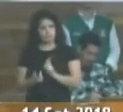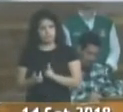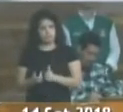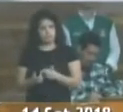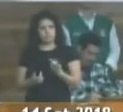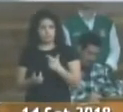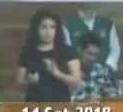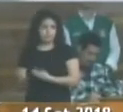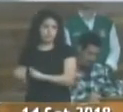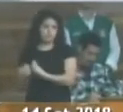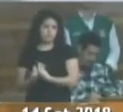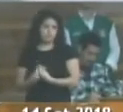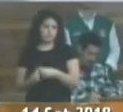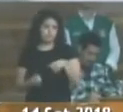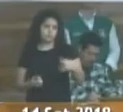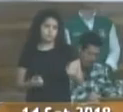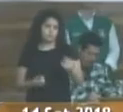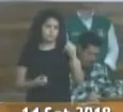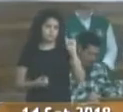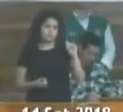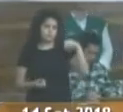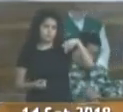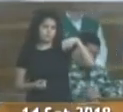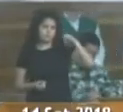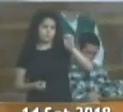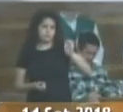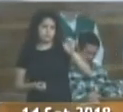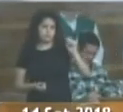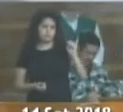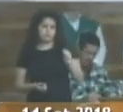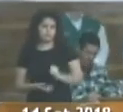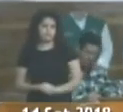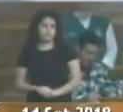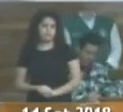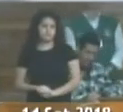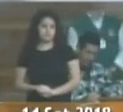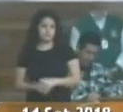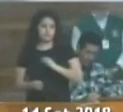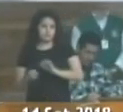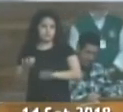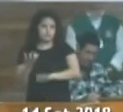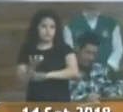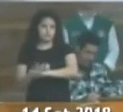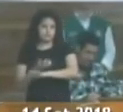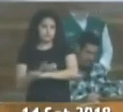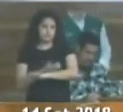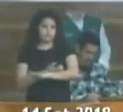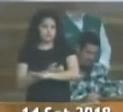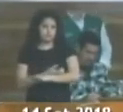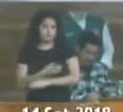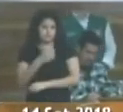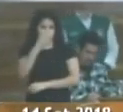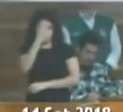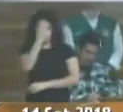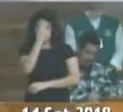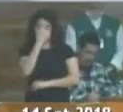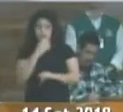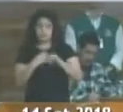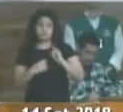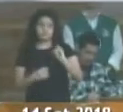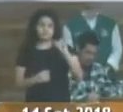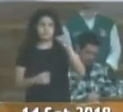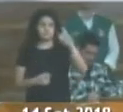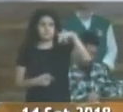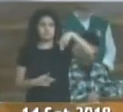INEA, né? Também o parque, né, os gestores do parque lá da... Se o INEA está aí, eu